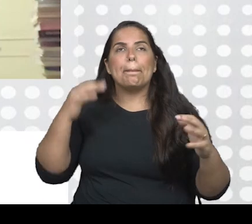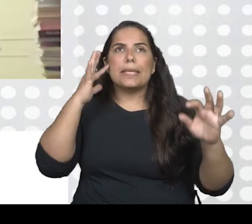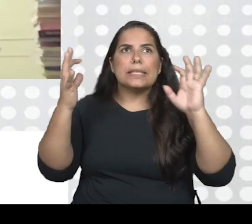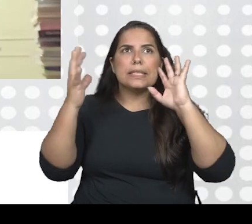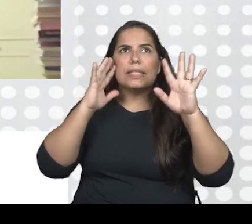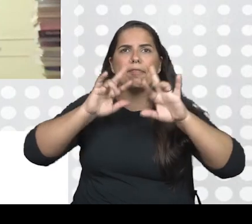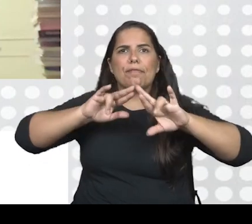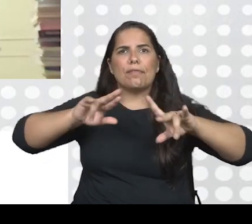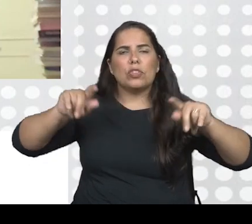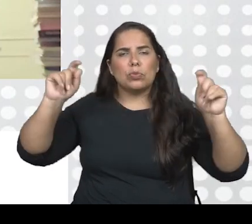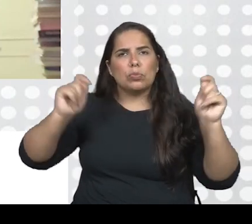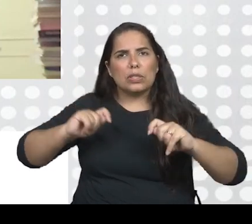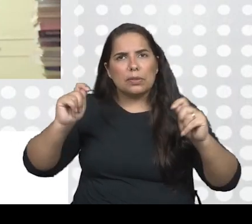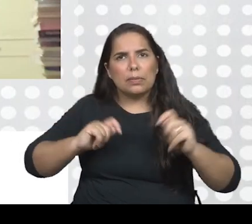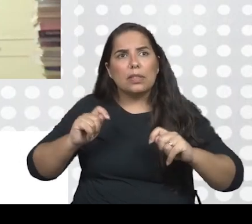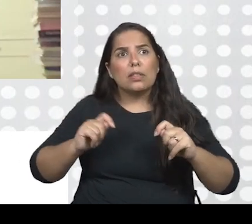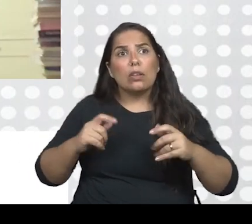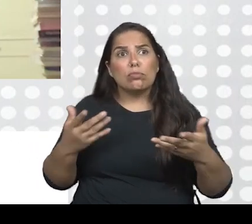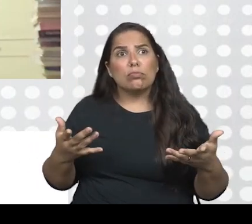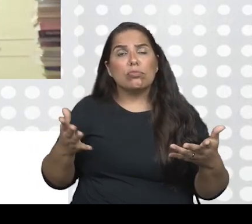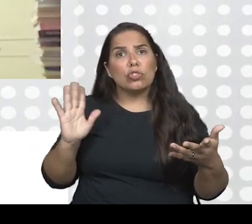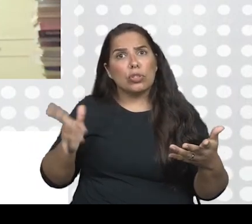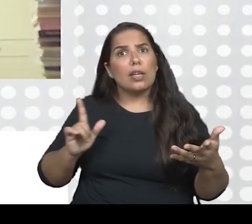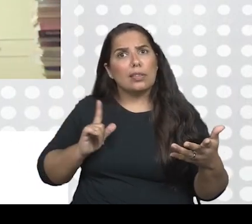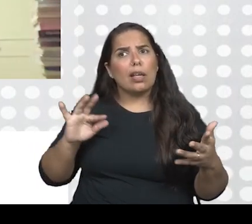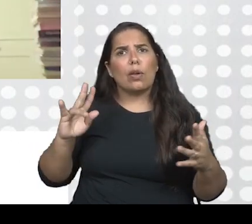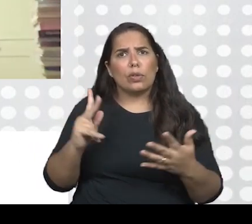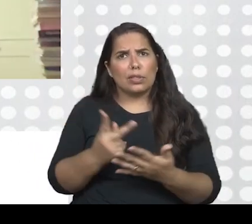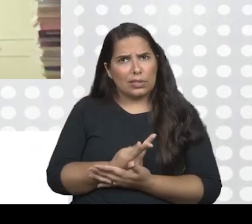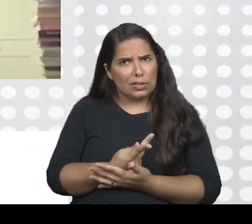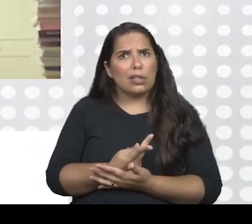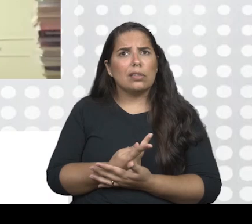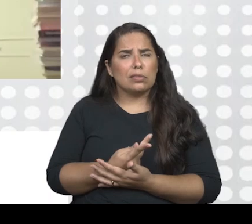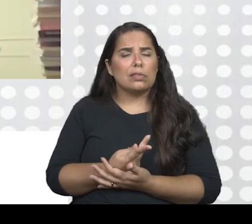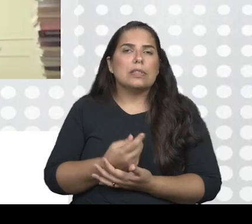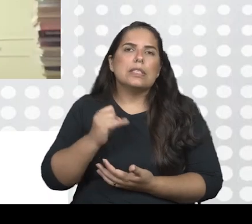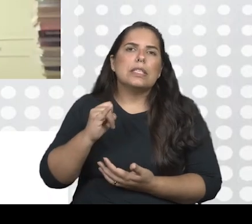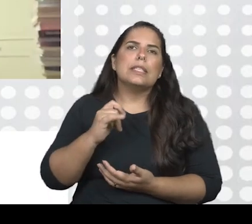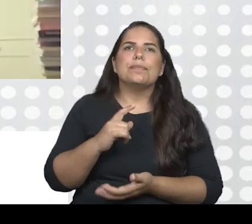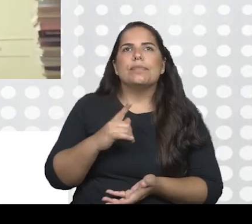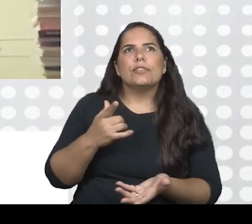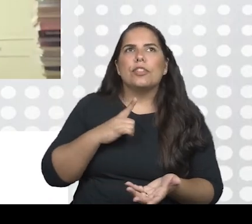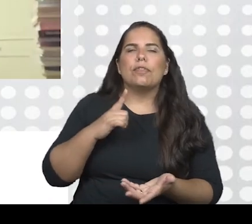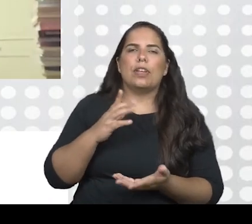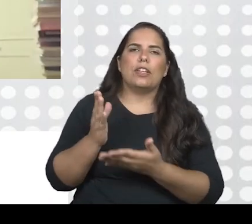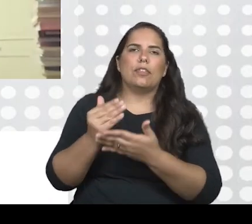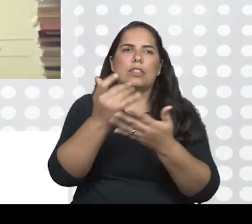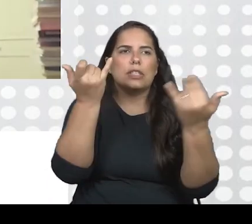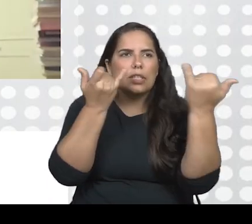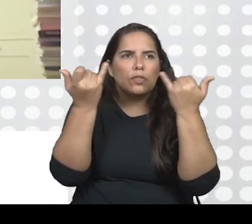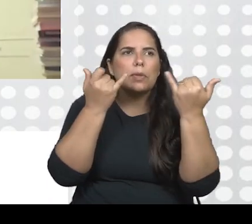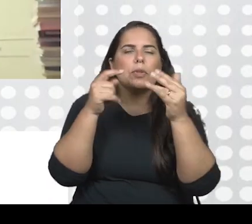pensar as várias possibilidades que já vêm ocorrendo, né? Se a gente pegar aí os dados